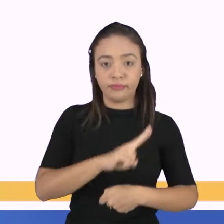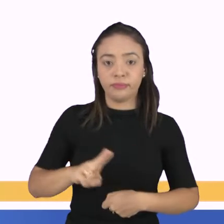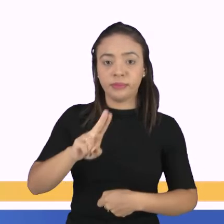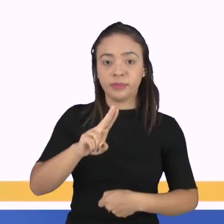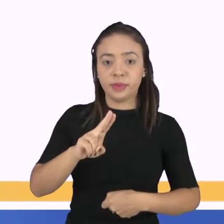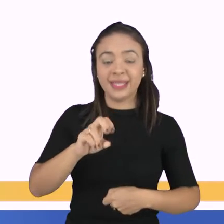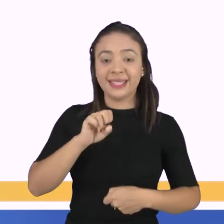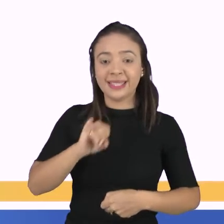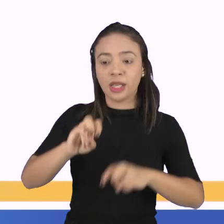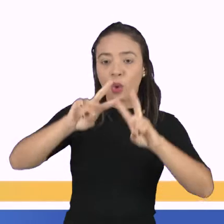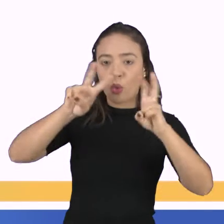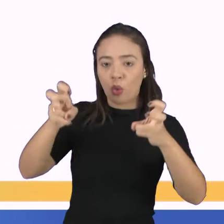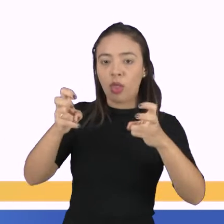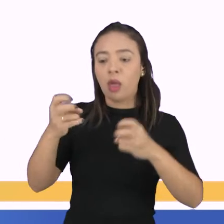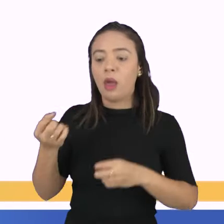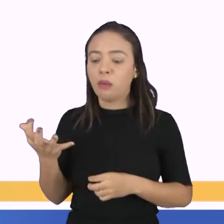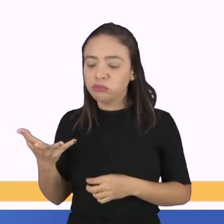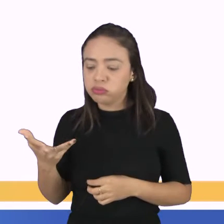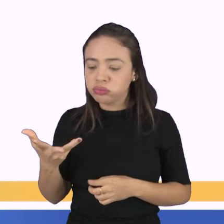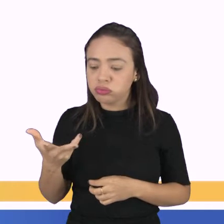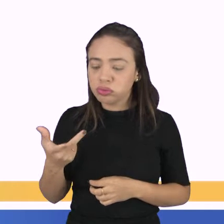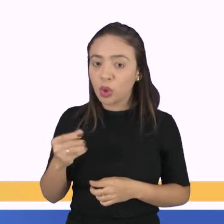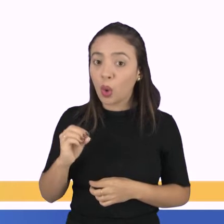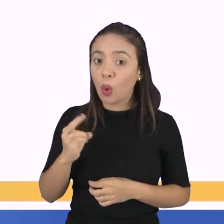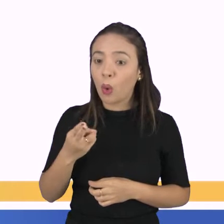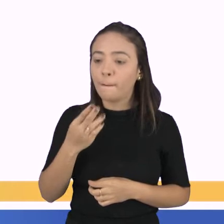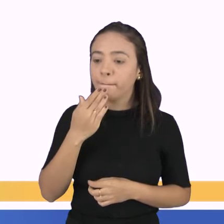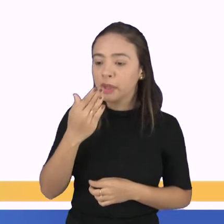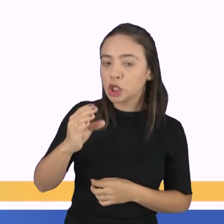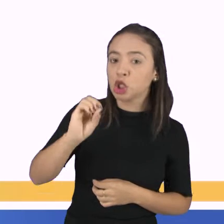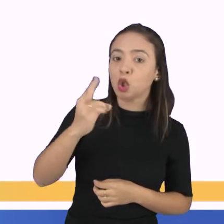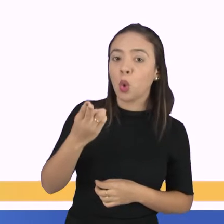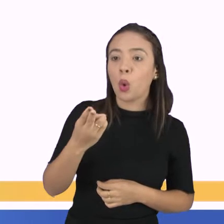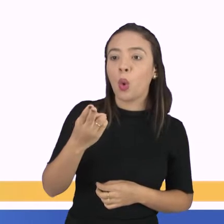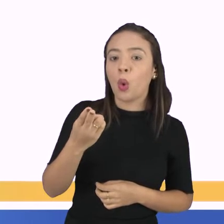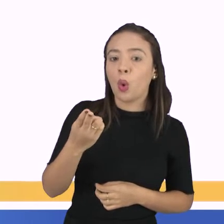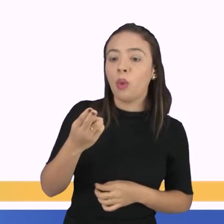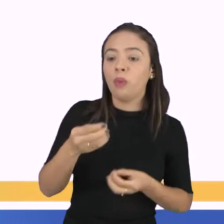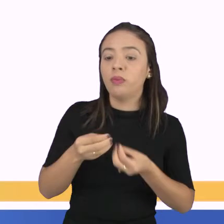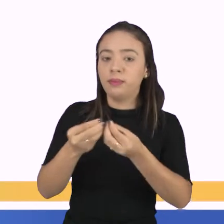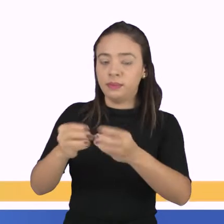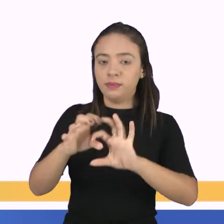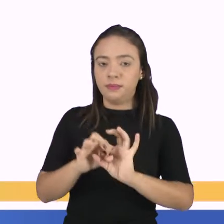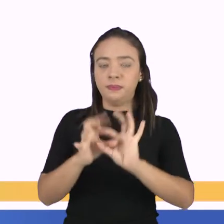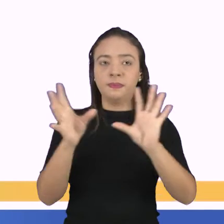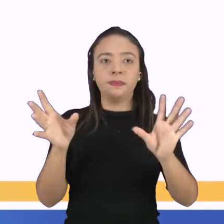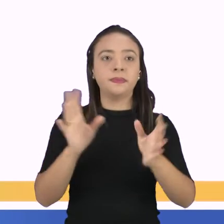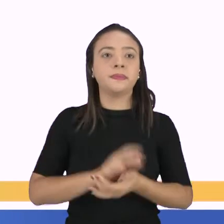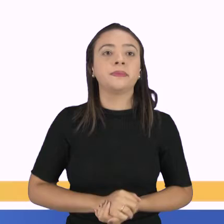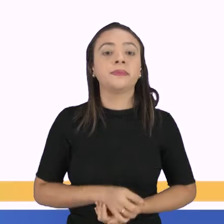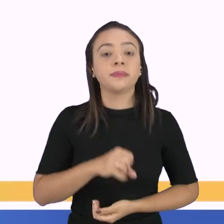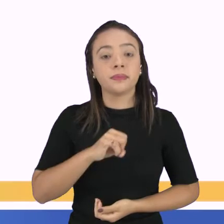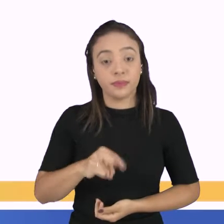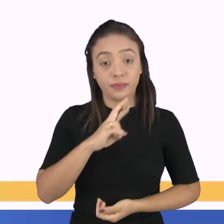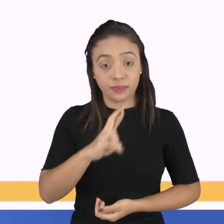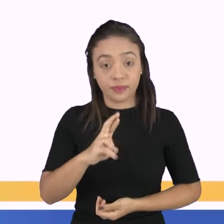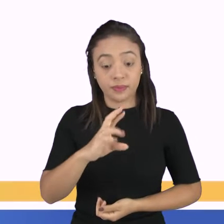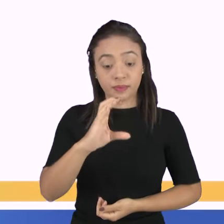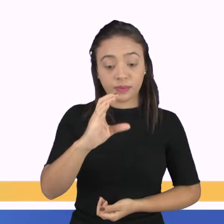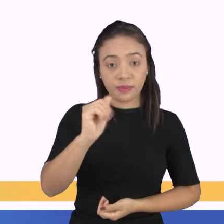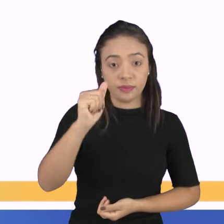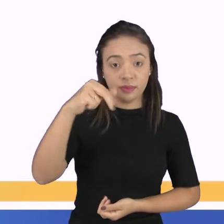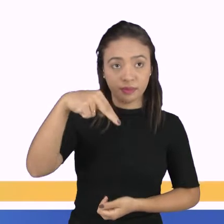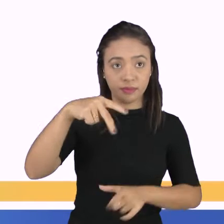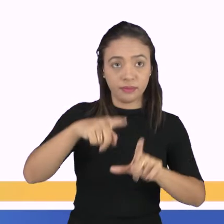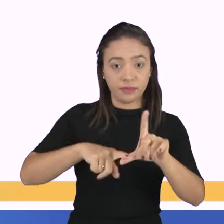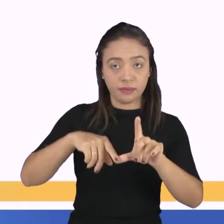habilidade ou para pedir e dar permissão em inglês? Se você respondeu que é o can, acertou. Coloquei